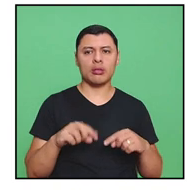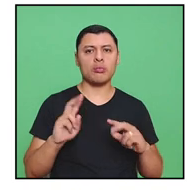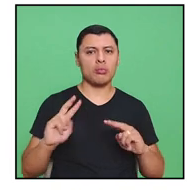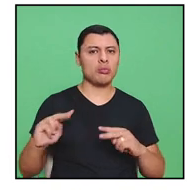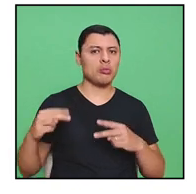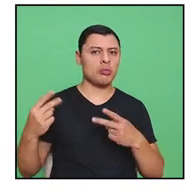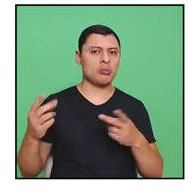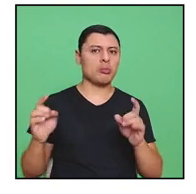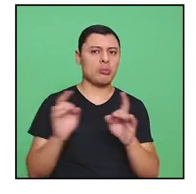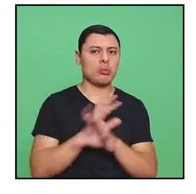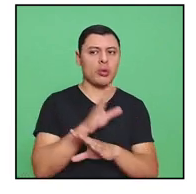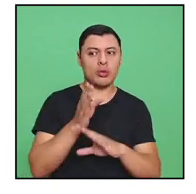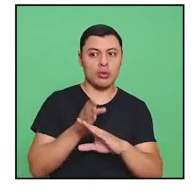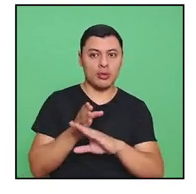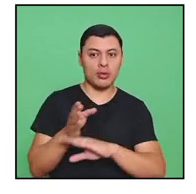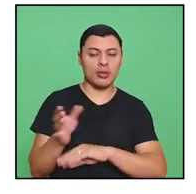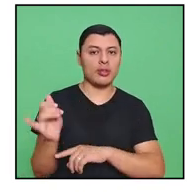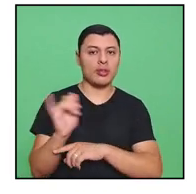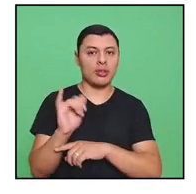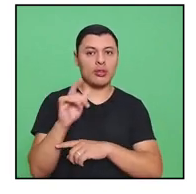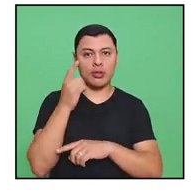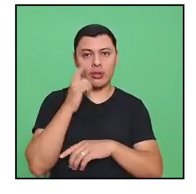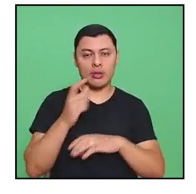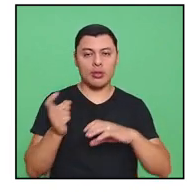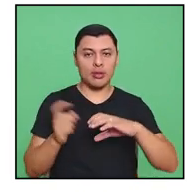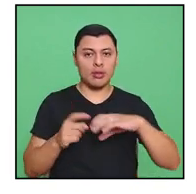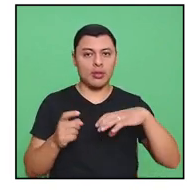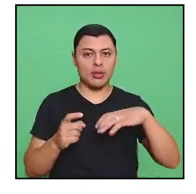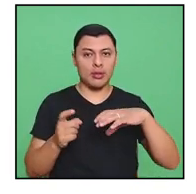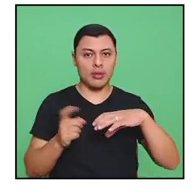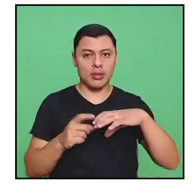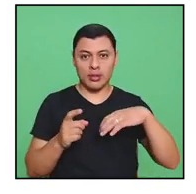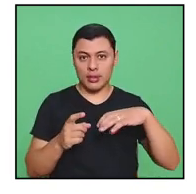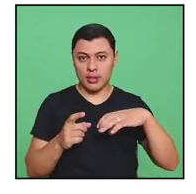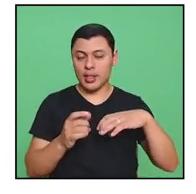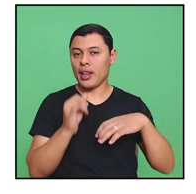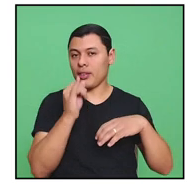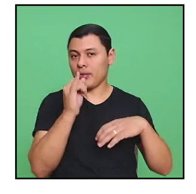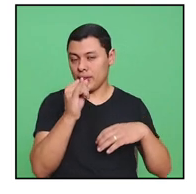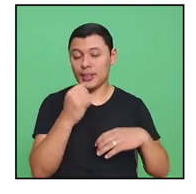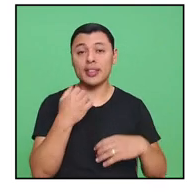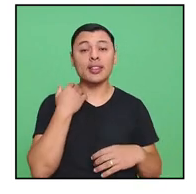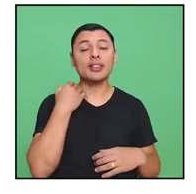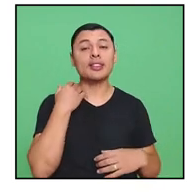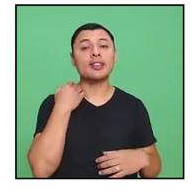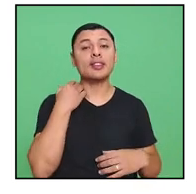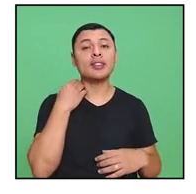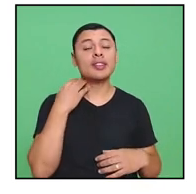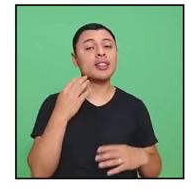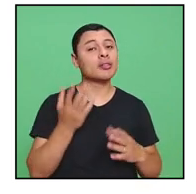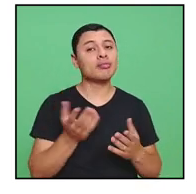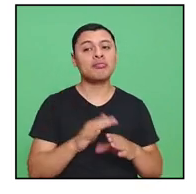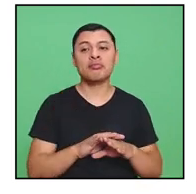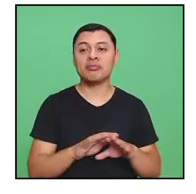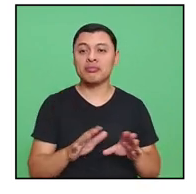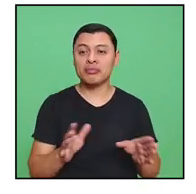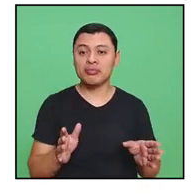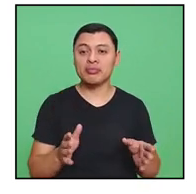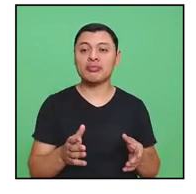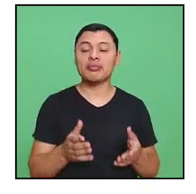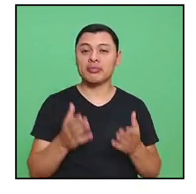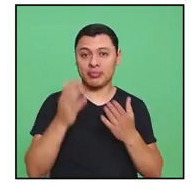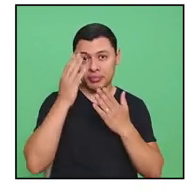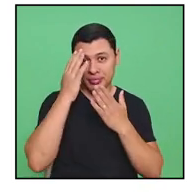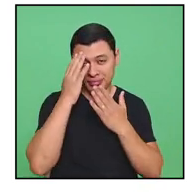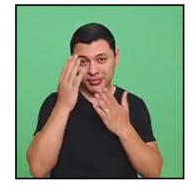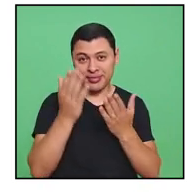canal. Se vocês forem lá, já conseguem clicar no sininho e ativar o lembrete. E é isso, gente. Muito obrigado, viu?